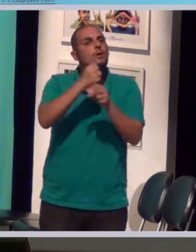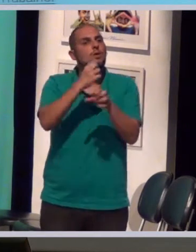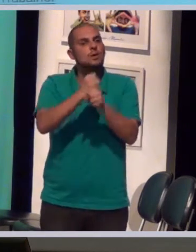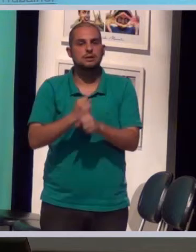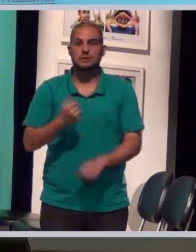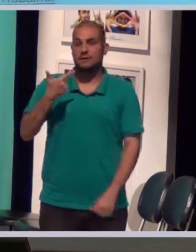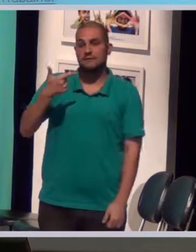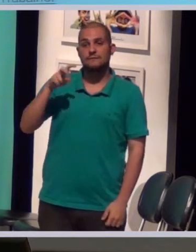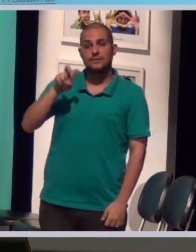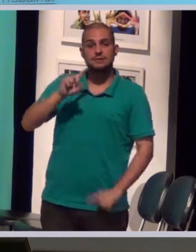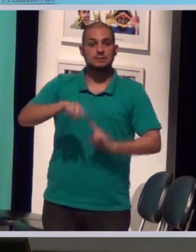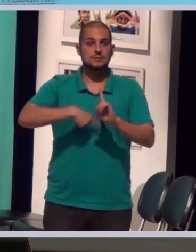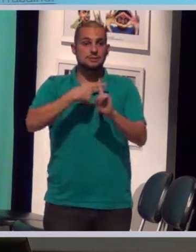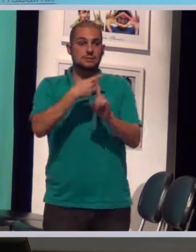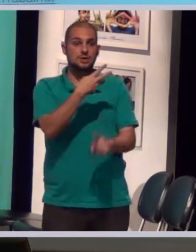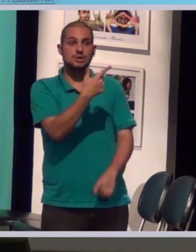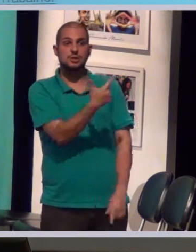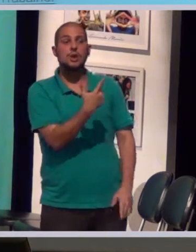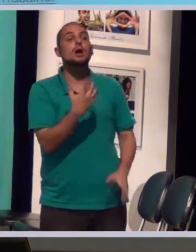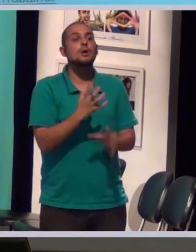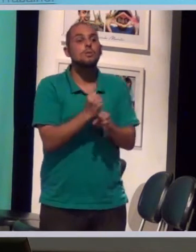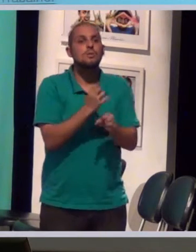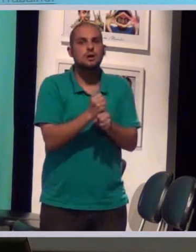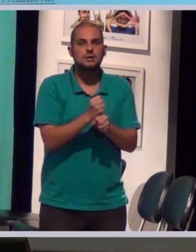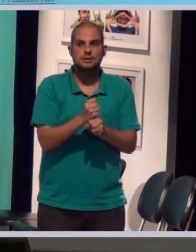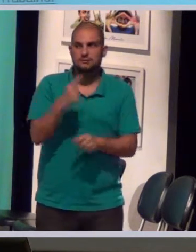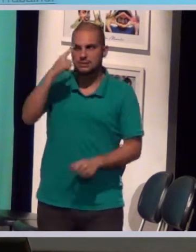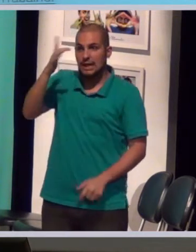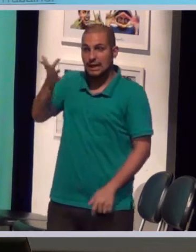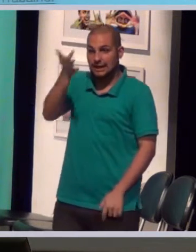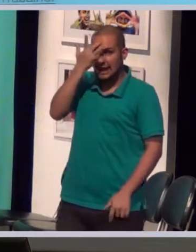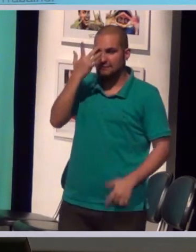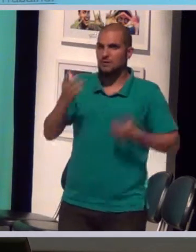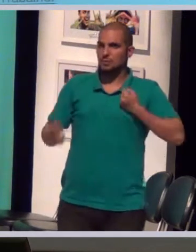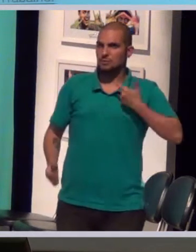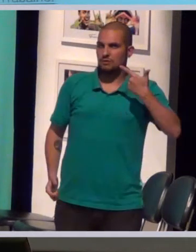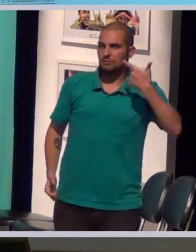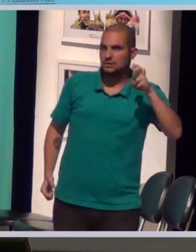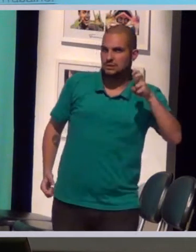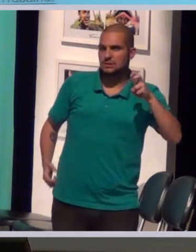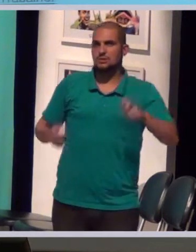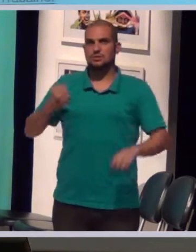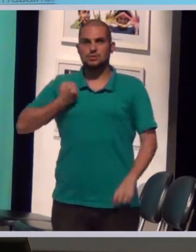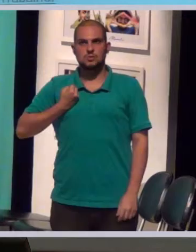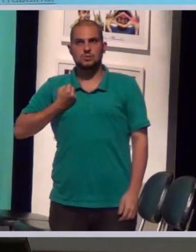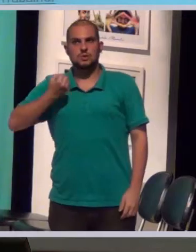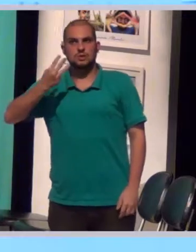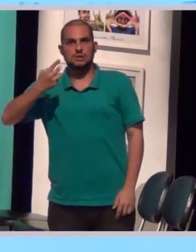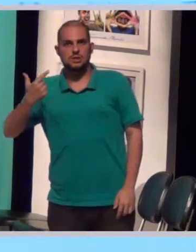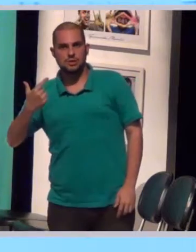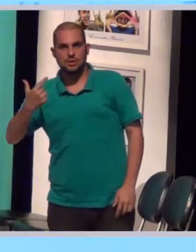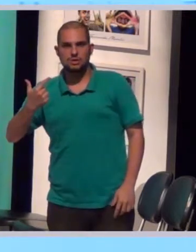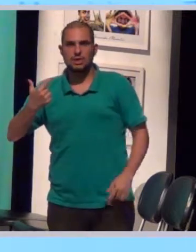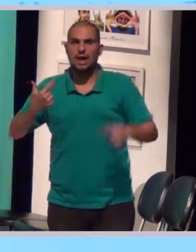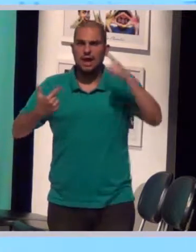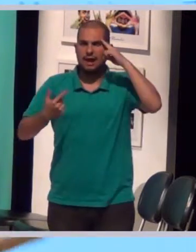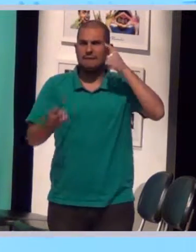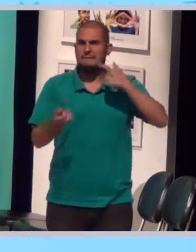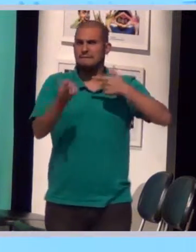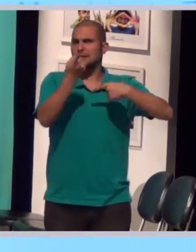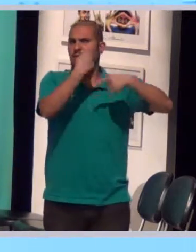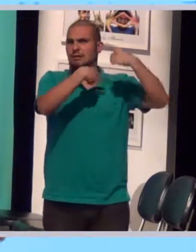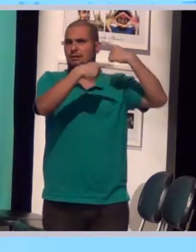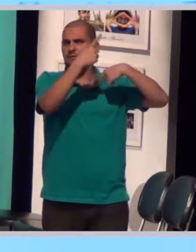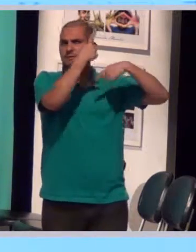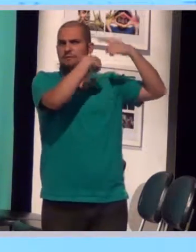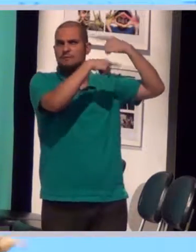é 25 mais 32? Você tem que guardar o 25, você tem que guardar o 32, você tem que recuperar lá da sua memória